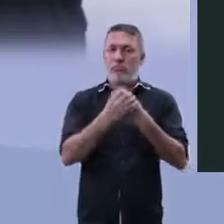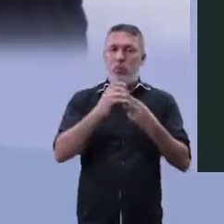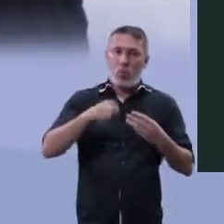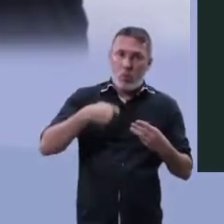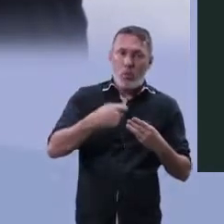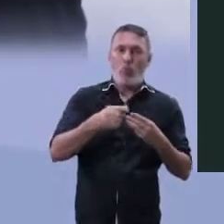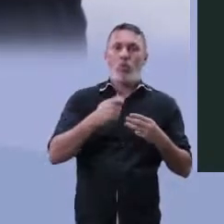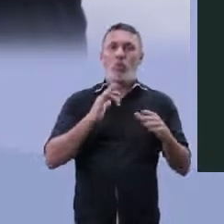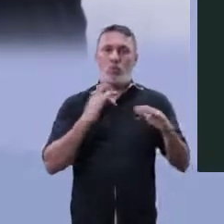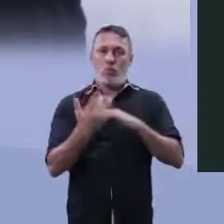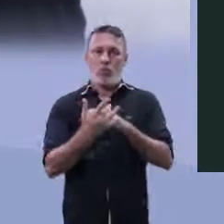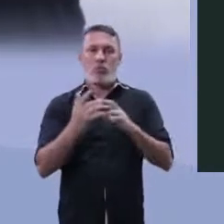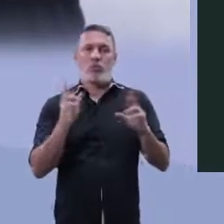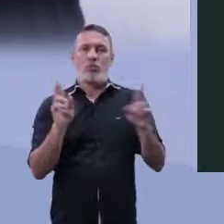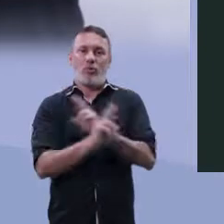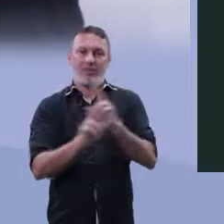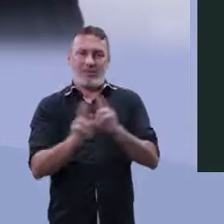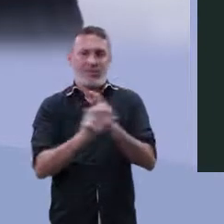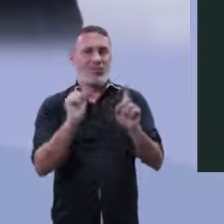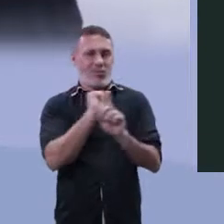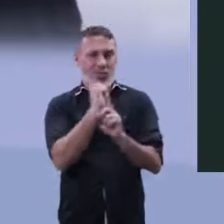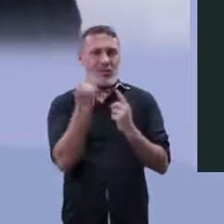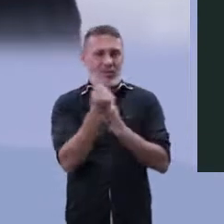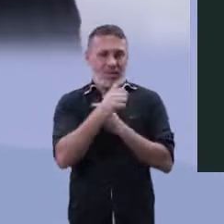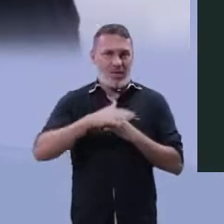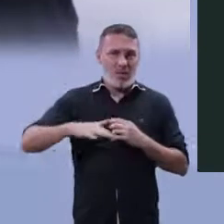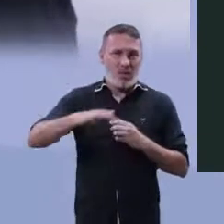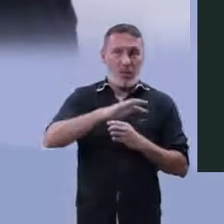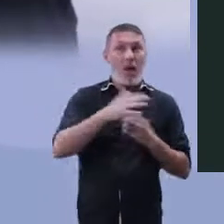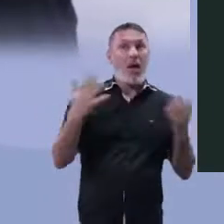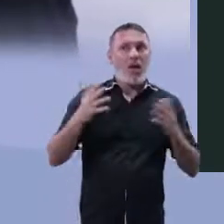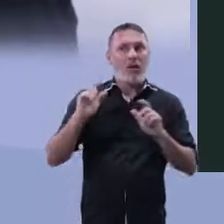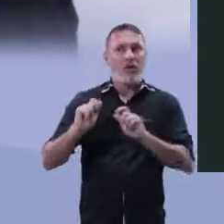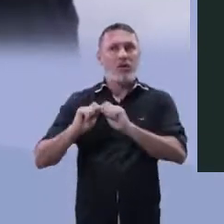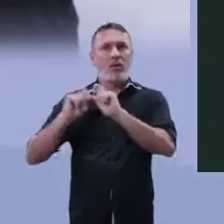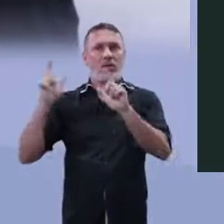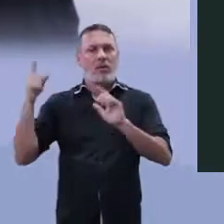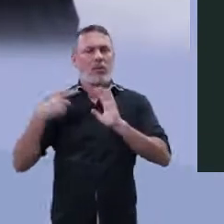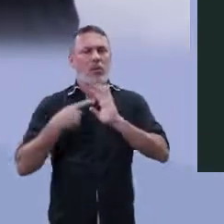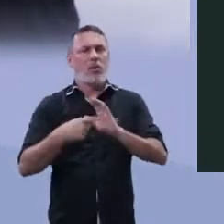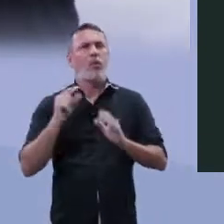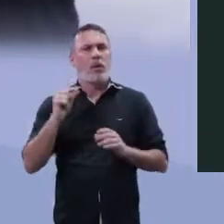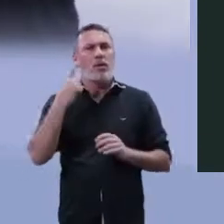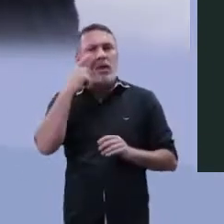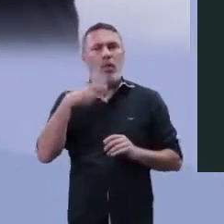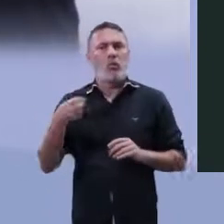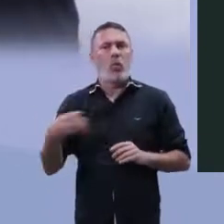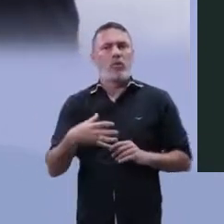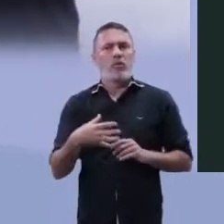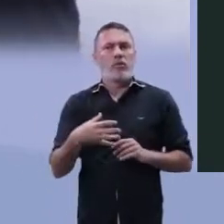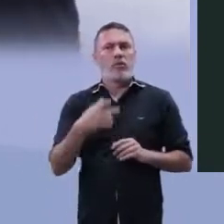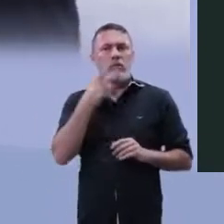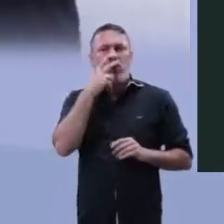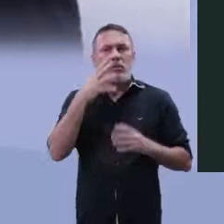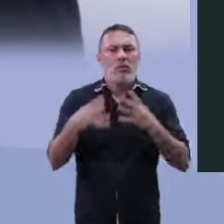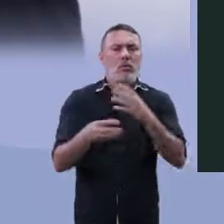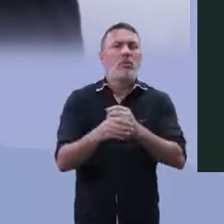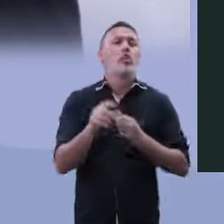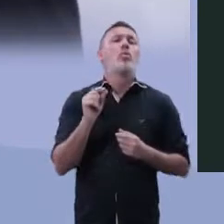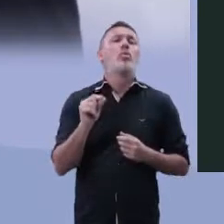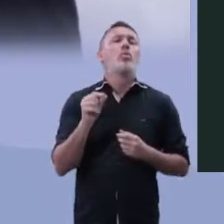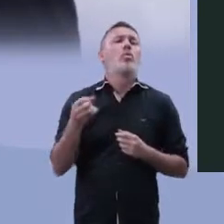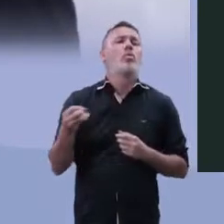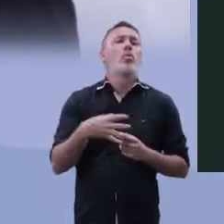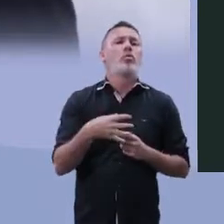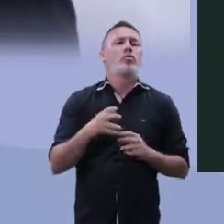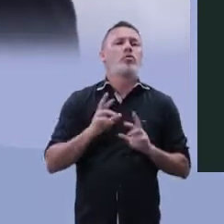perspectiva do Simmel, né, que é uma perspectiva que ainda trabalha com a noção de rede social, mas de relações sociais, mas aí